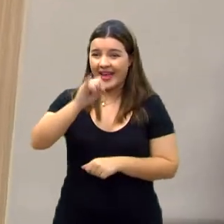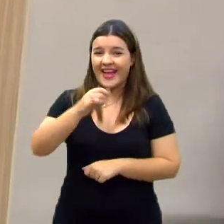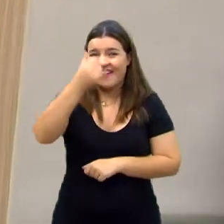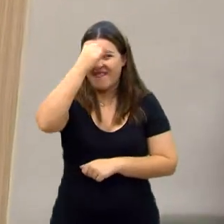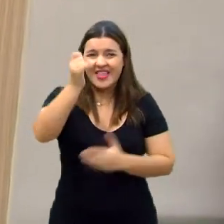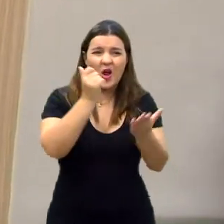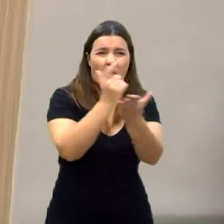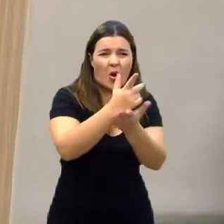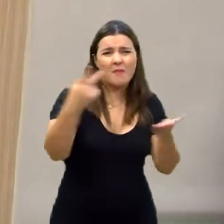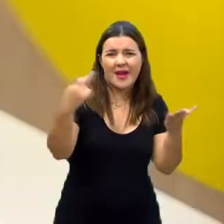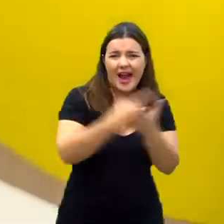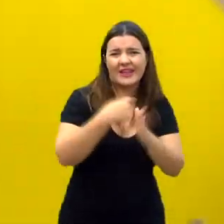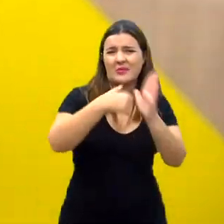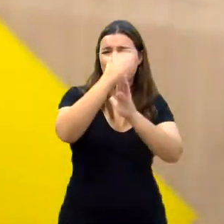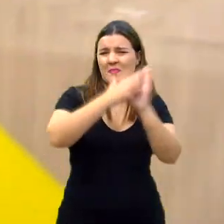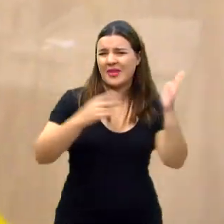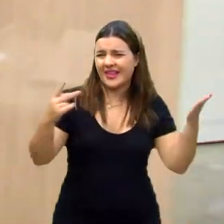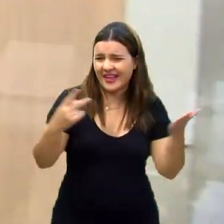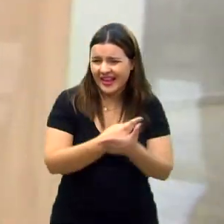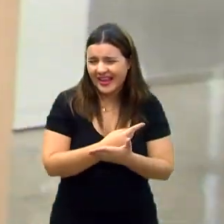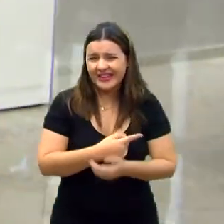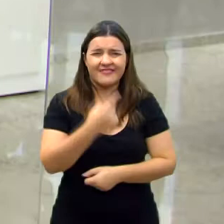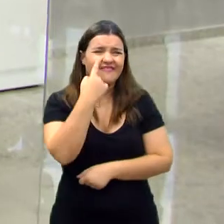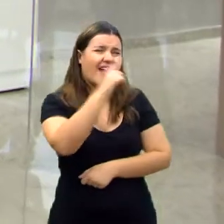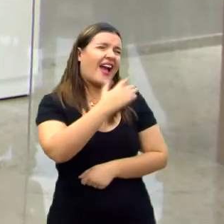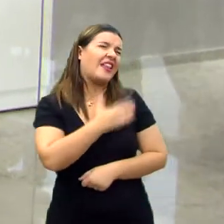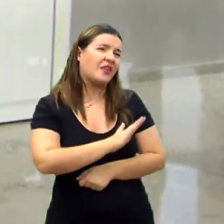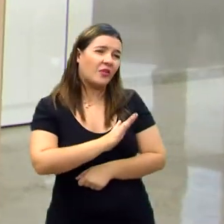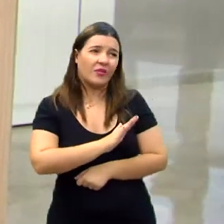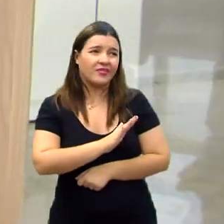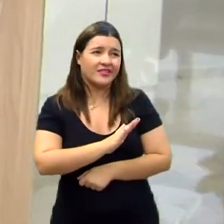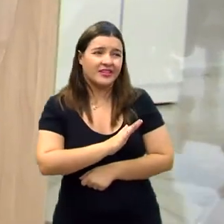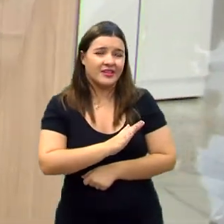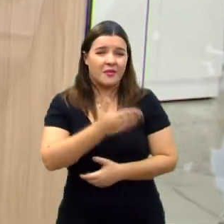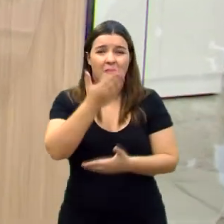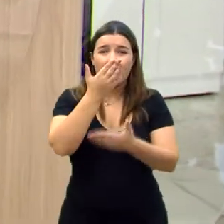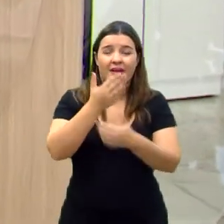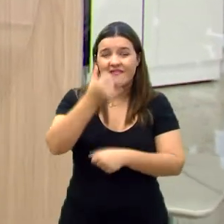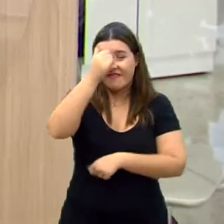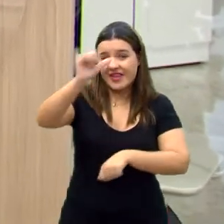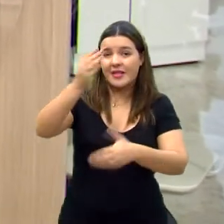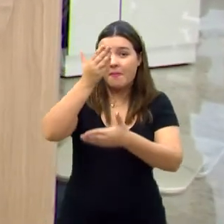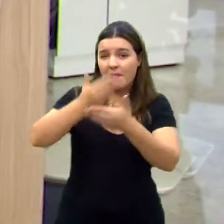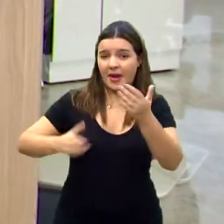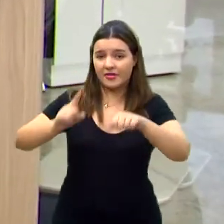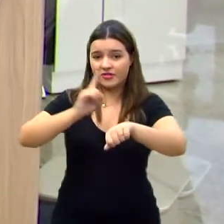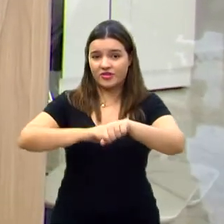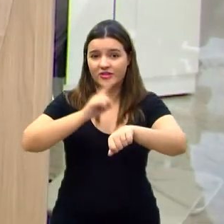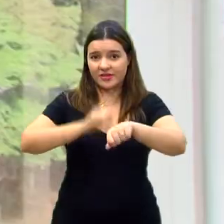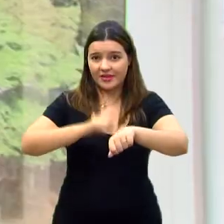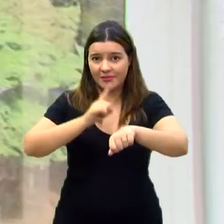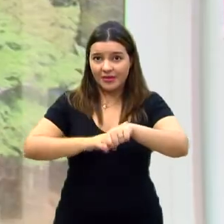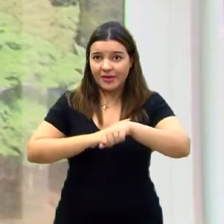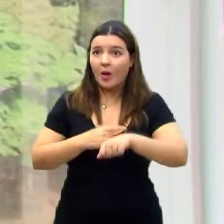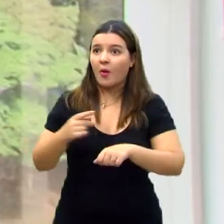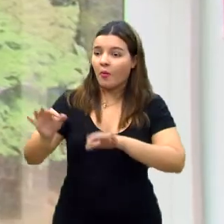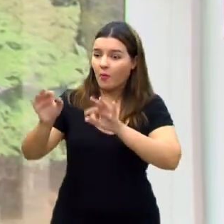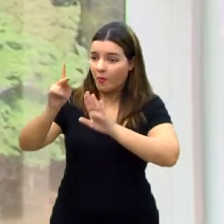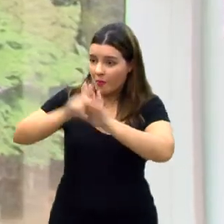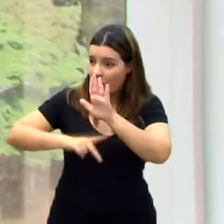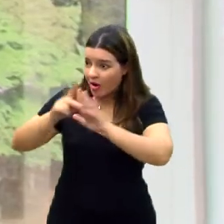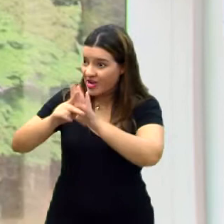fazer um pro e econômico né você é aproveita o tempo o cronograma da obra fica muito redondinho